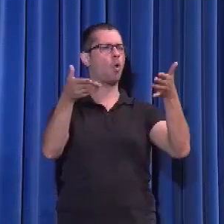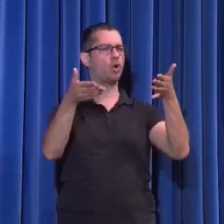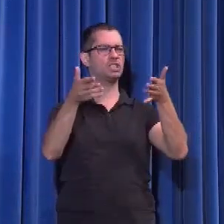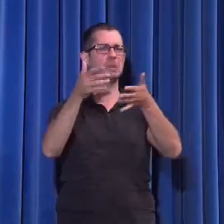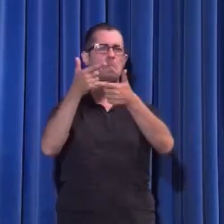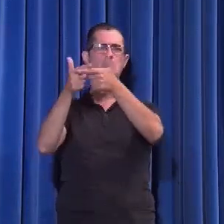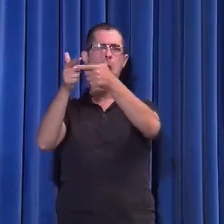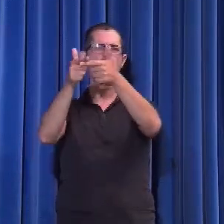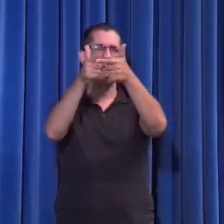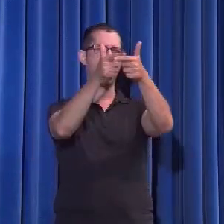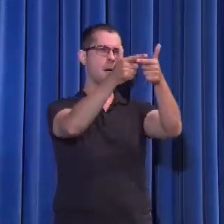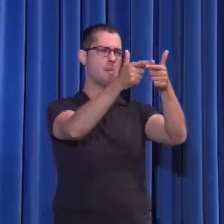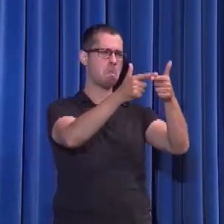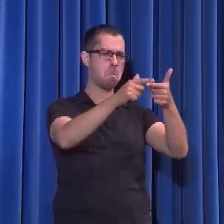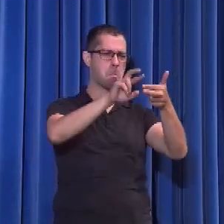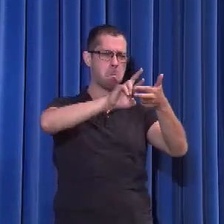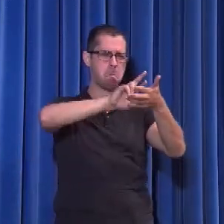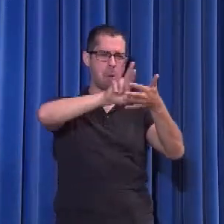mundo.